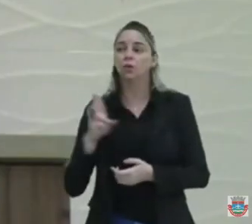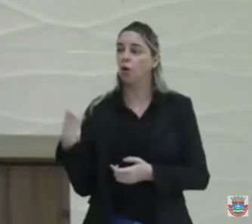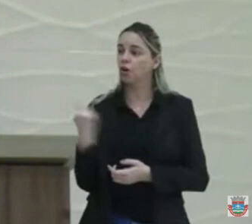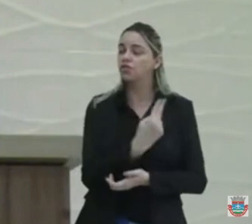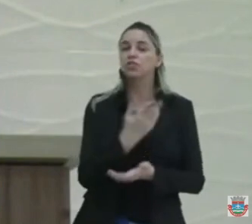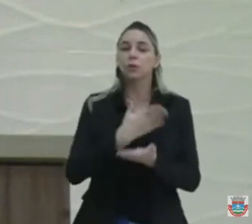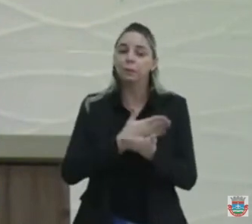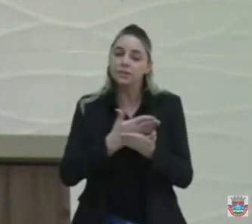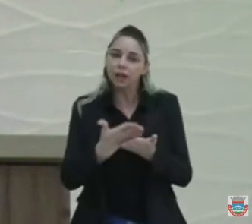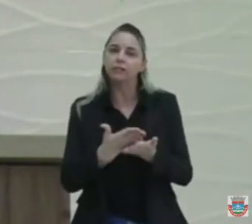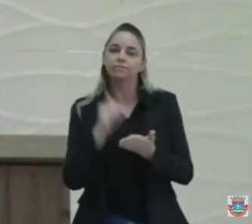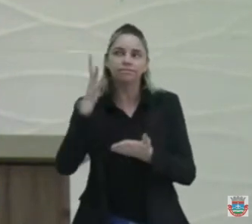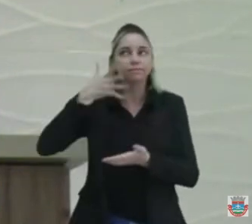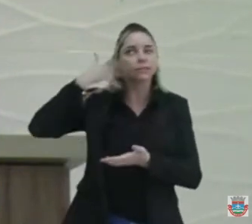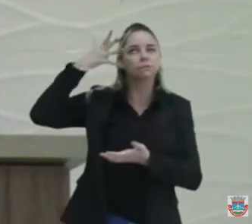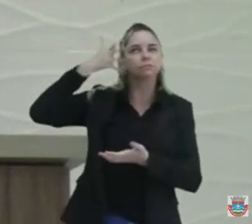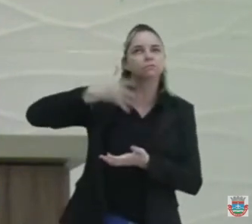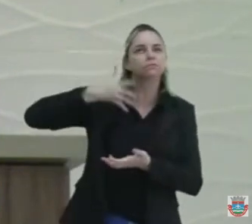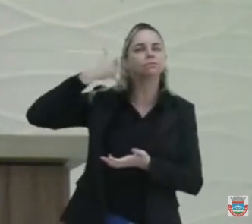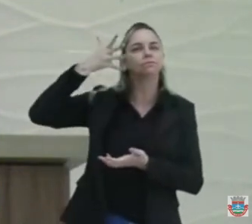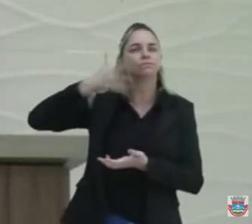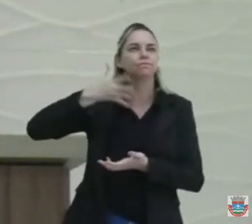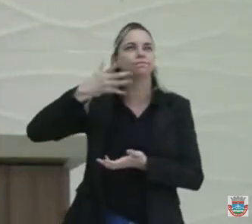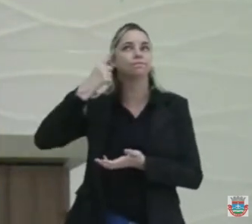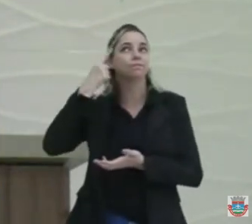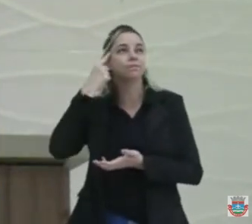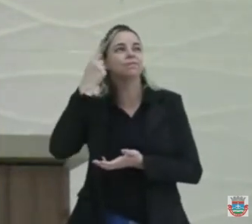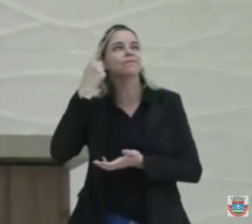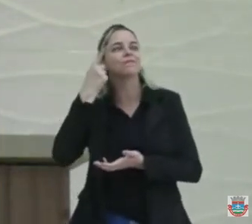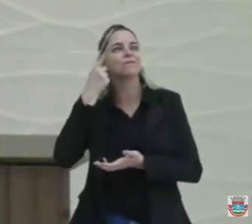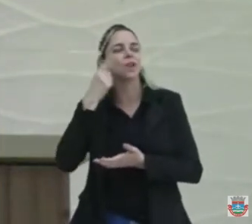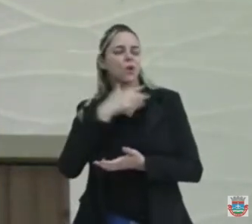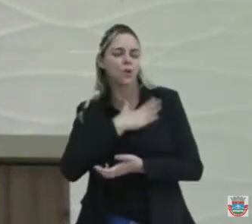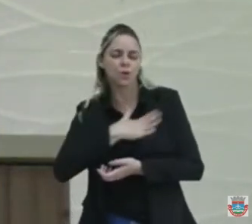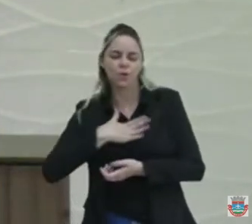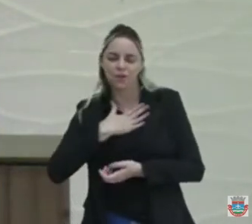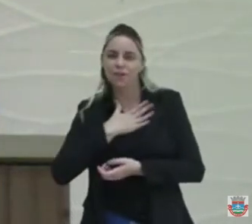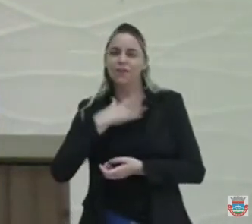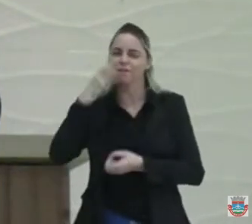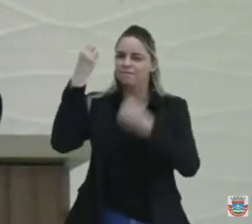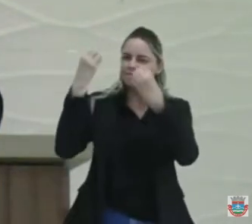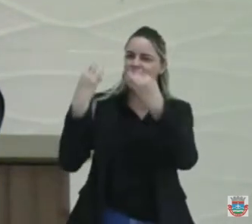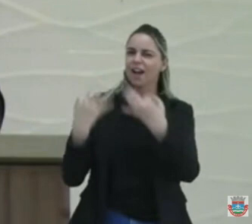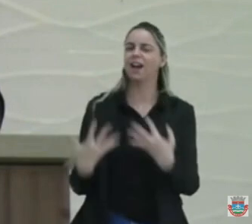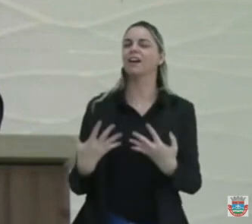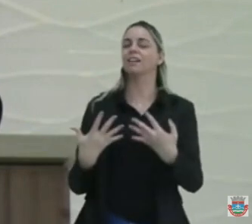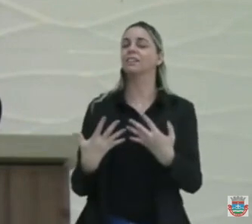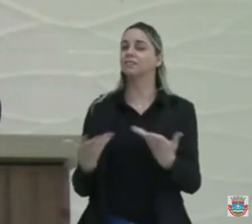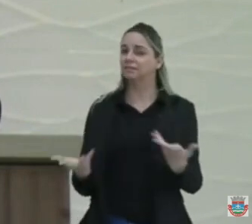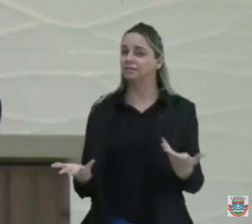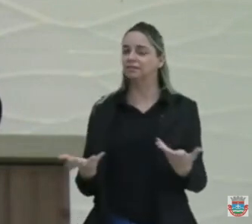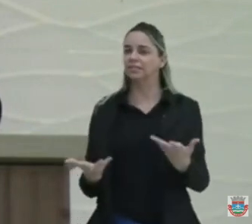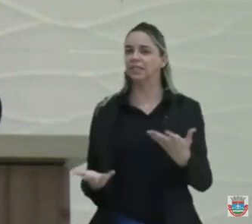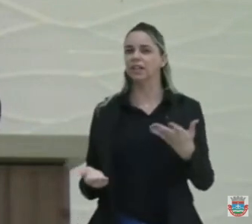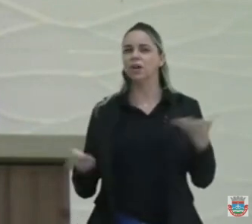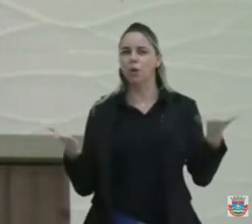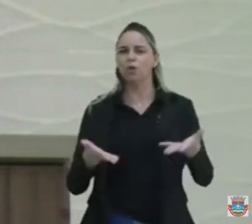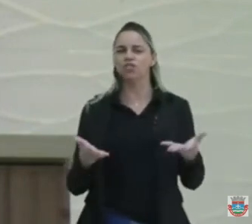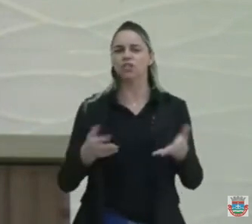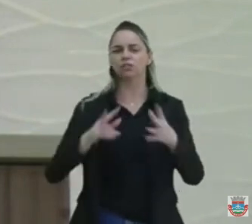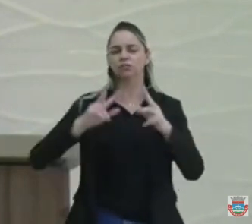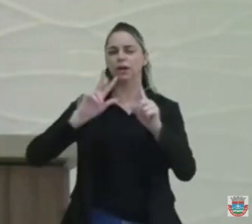discurso, gostaria de falar um pouco sobre a questão que está sendo tão debatida sobre o